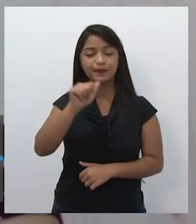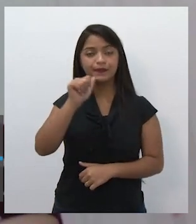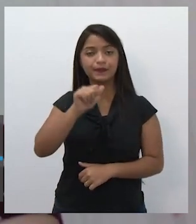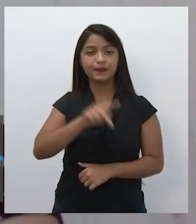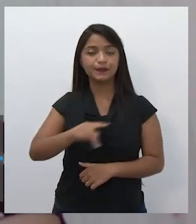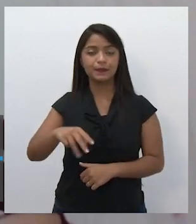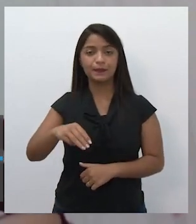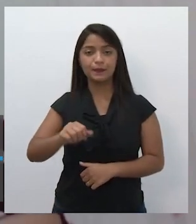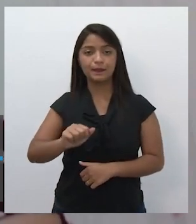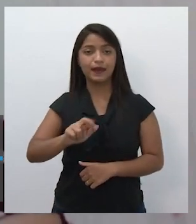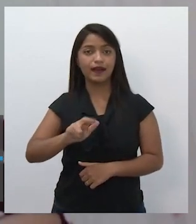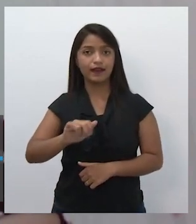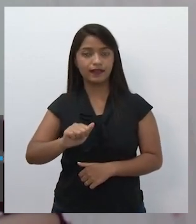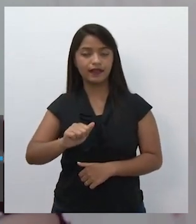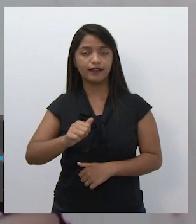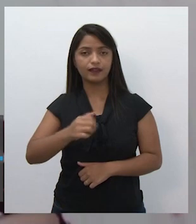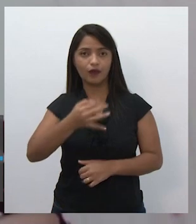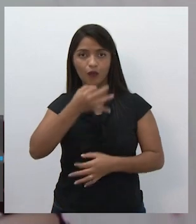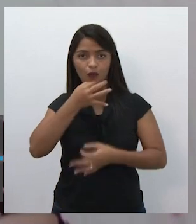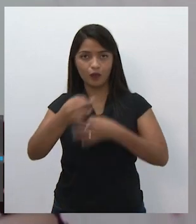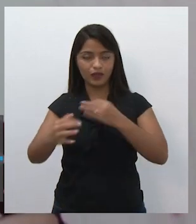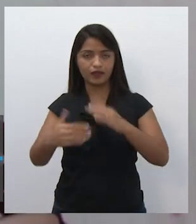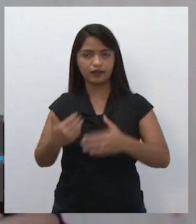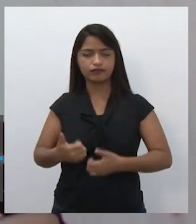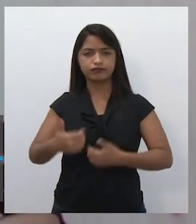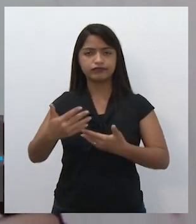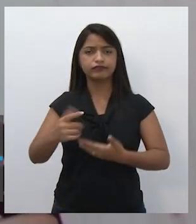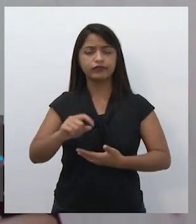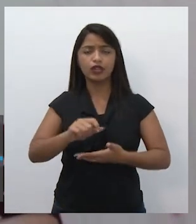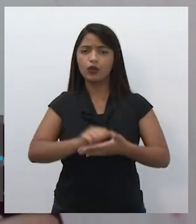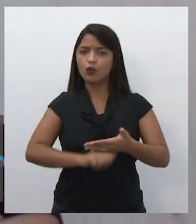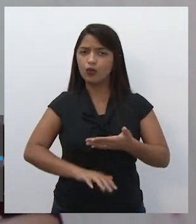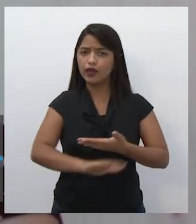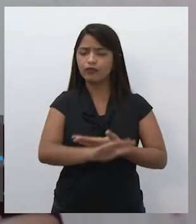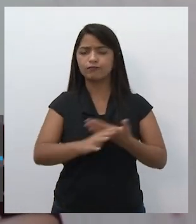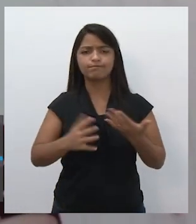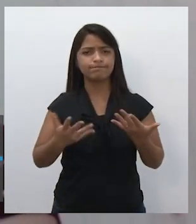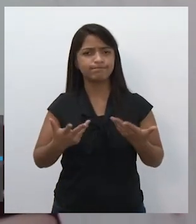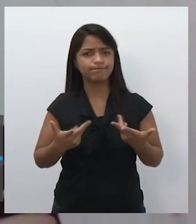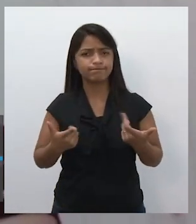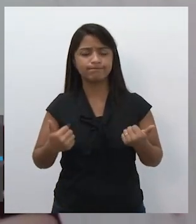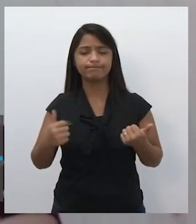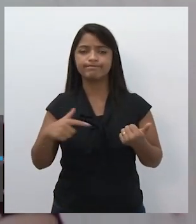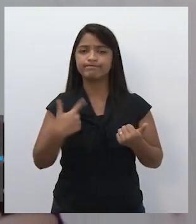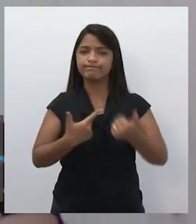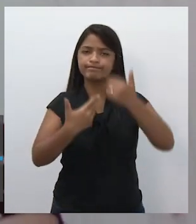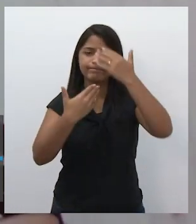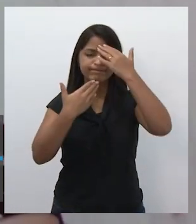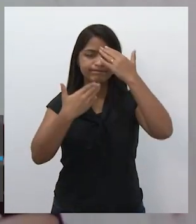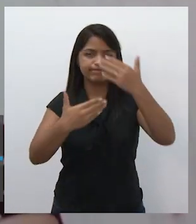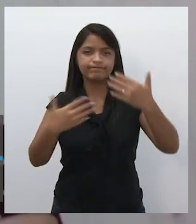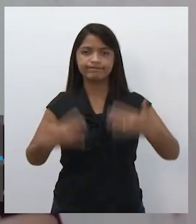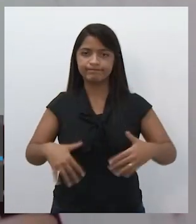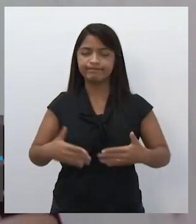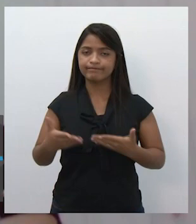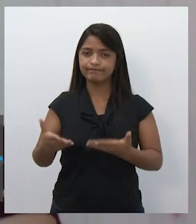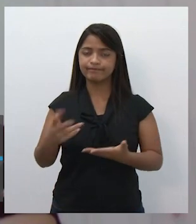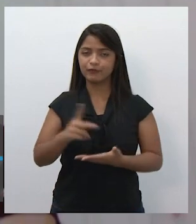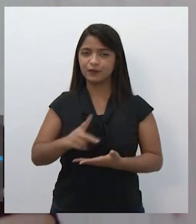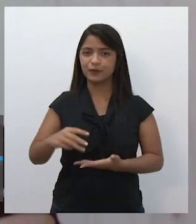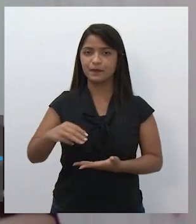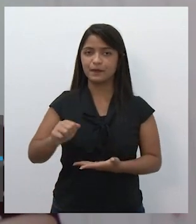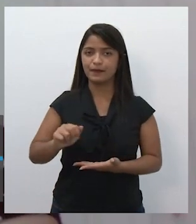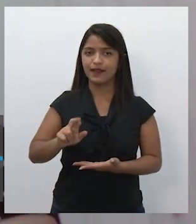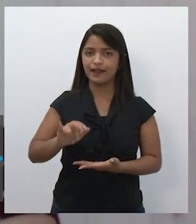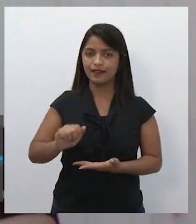professora Maria, falando que o currículo está excelente. Agradecemos imensamente, professora Maria, esse seu